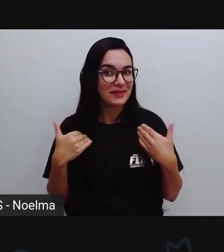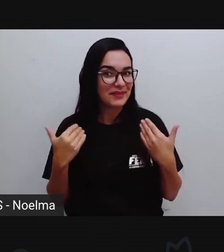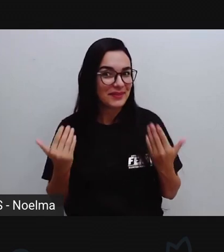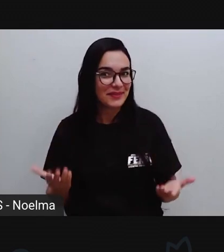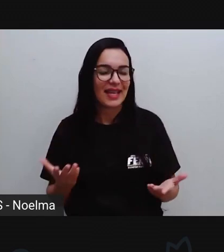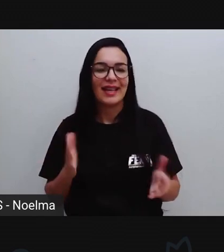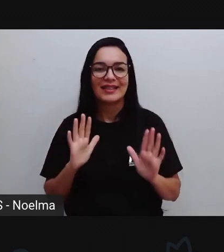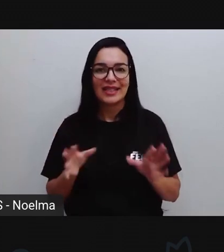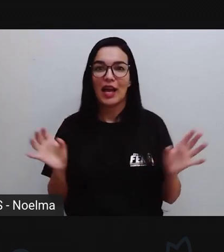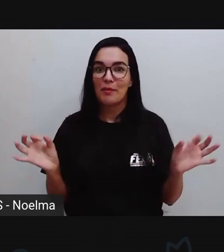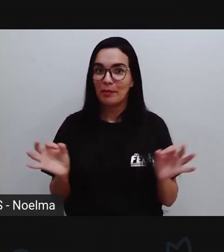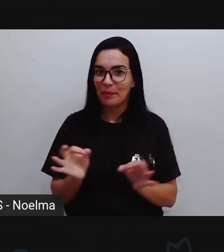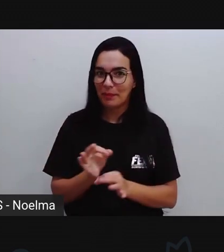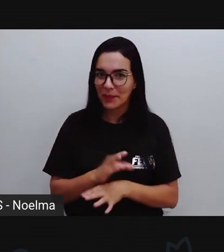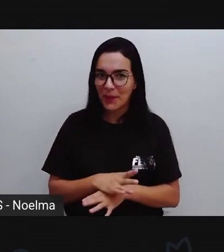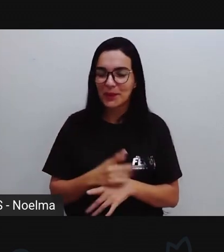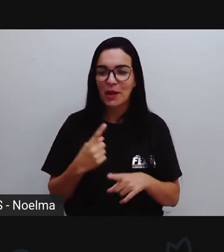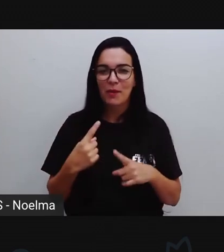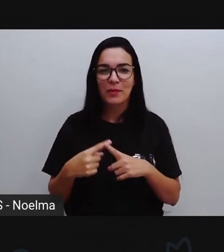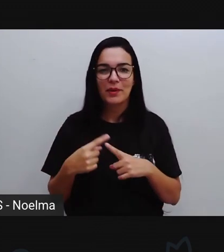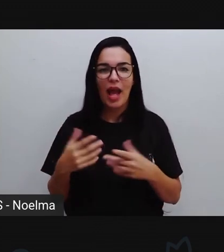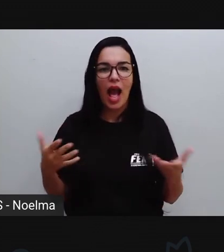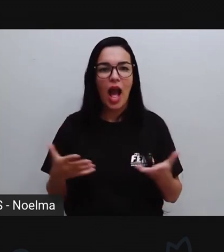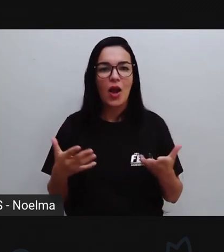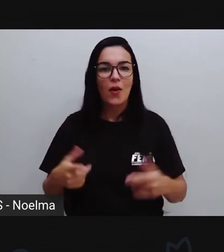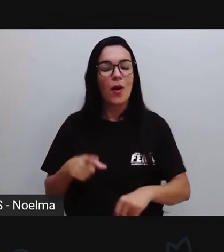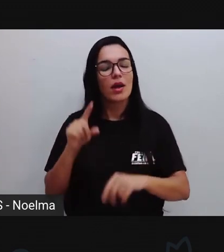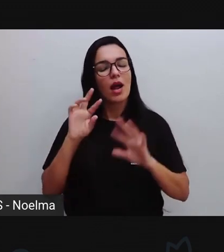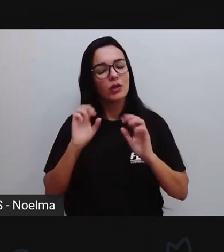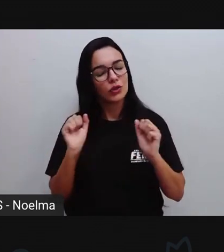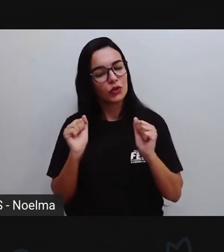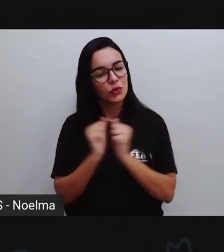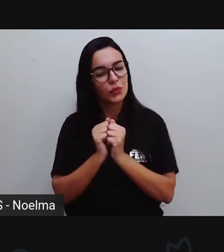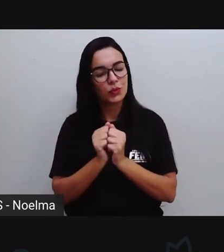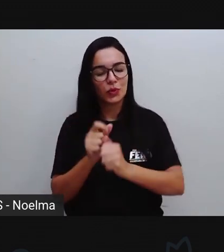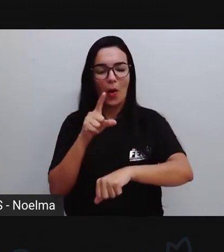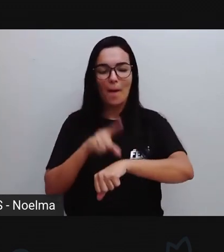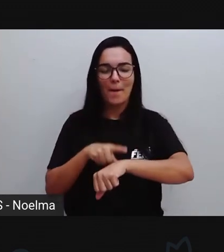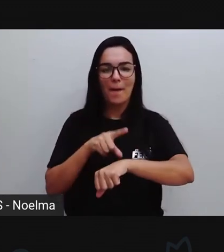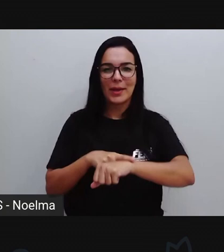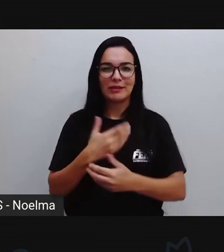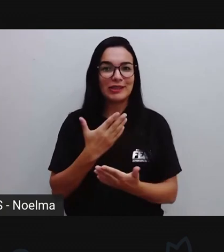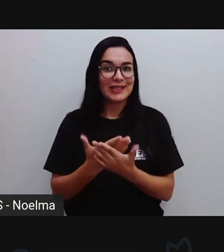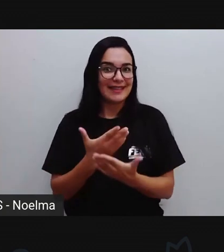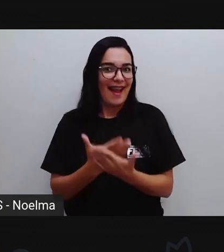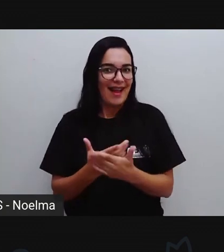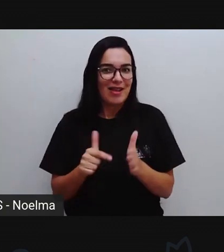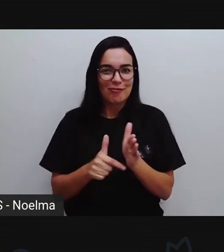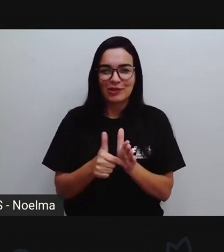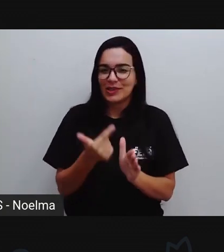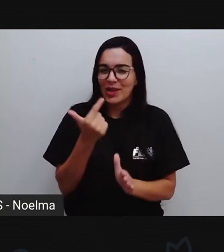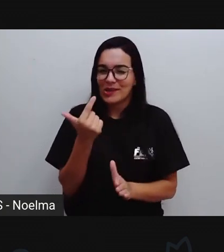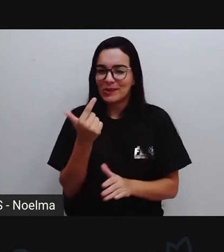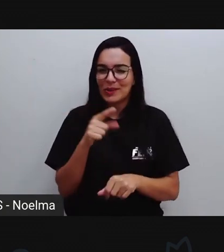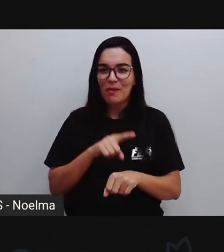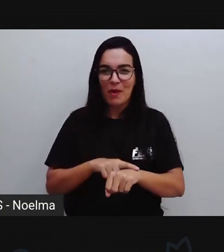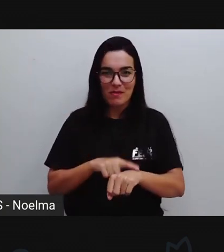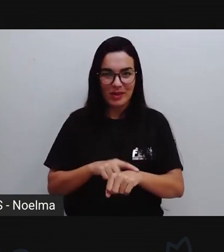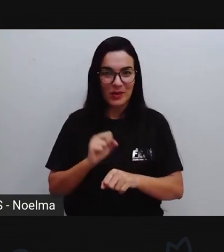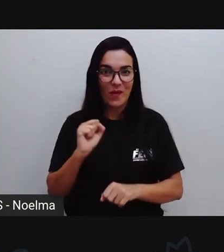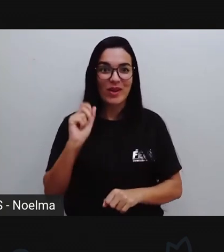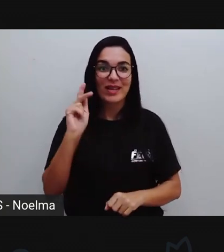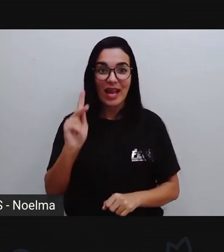fome. Eu espero que vocês tenham feito tudo isso, porque nós estamos aqui reunidos para mais uma aula, o nosso segundo momento,